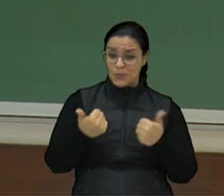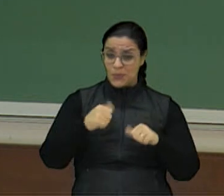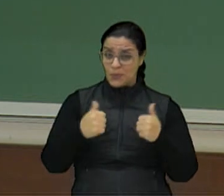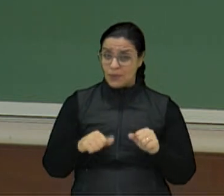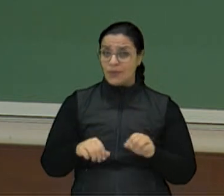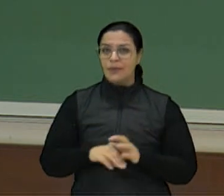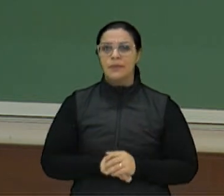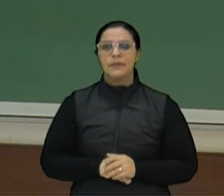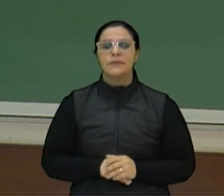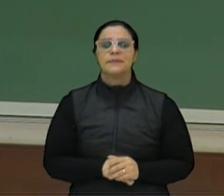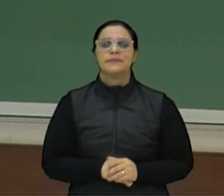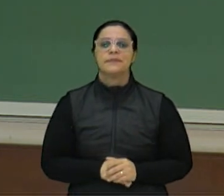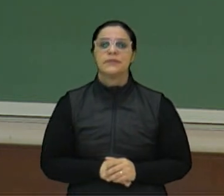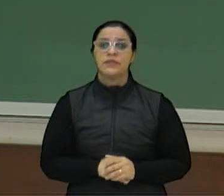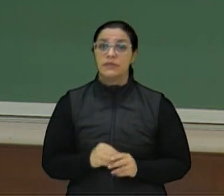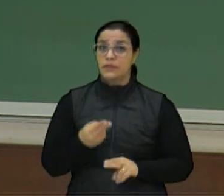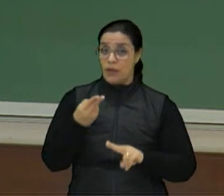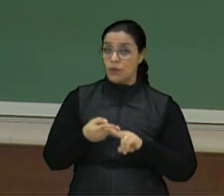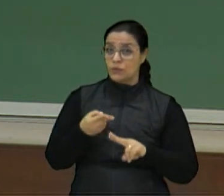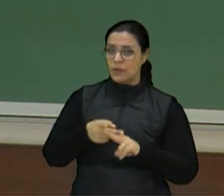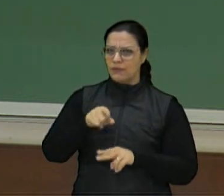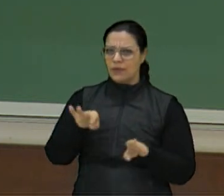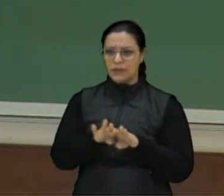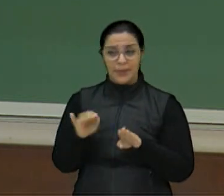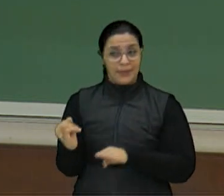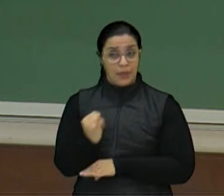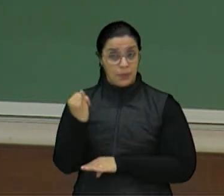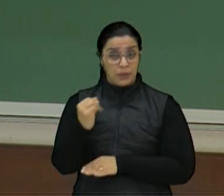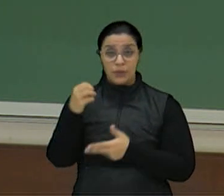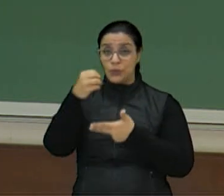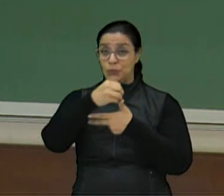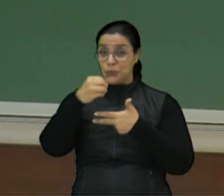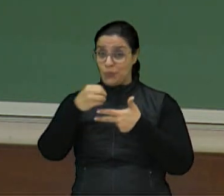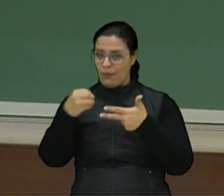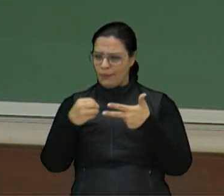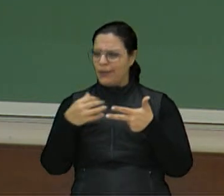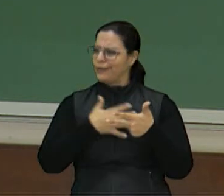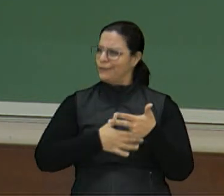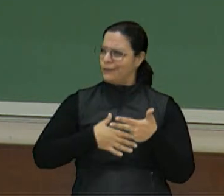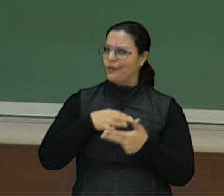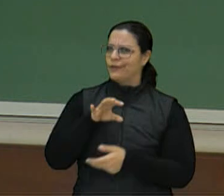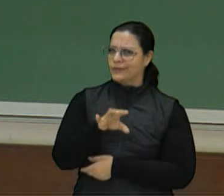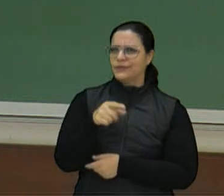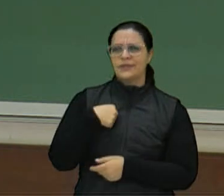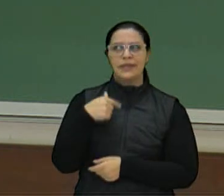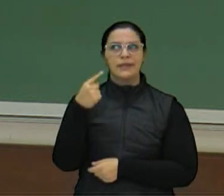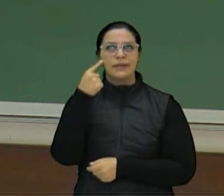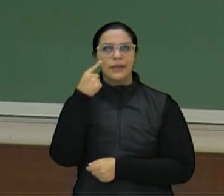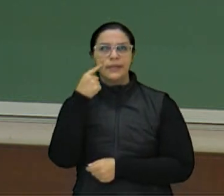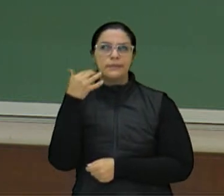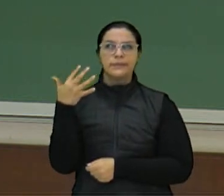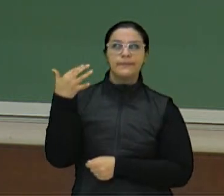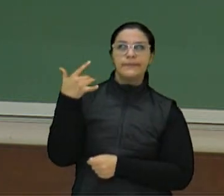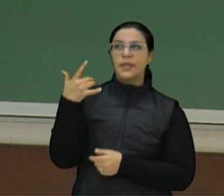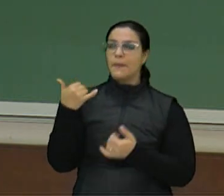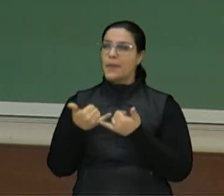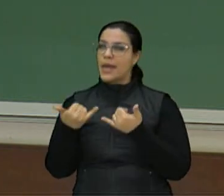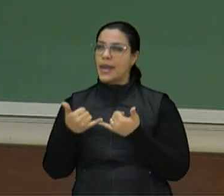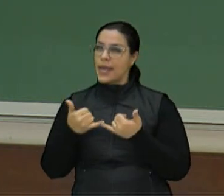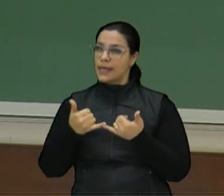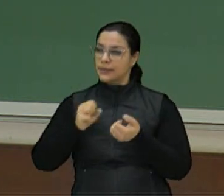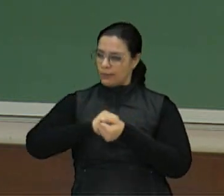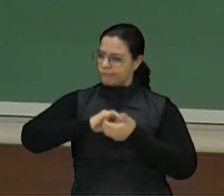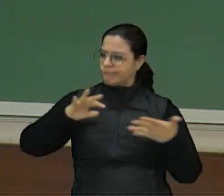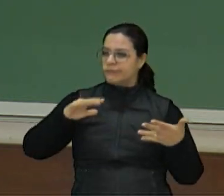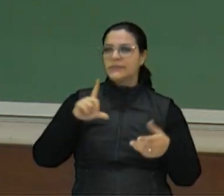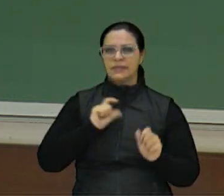e que vai ser útil, é importante. O Enem gosta que você tenha esta